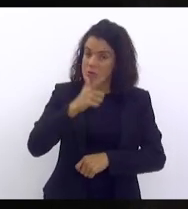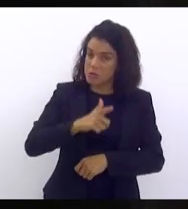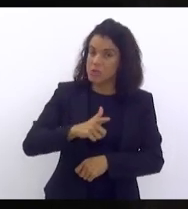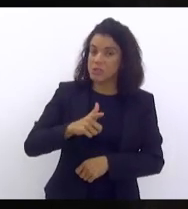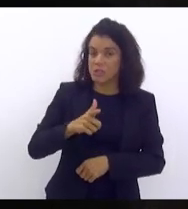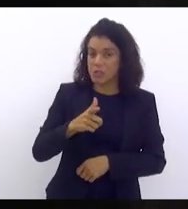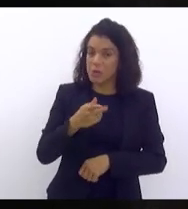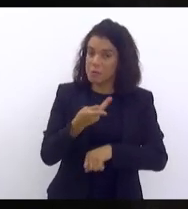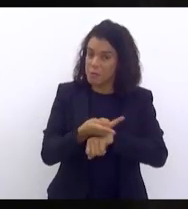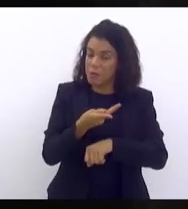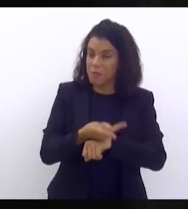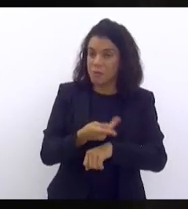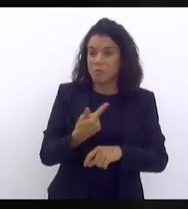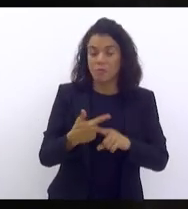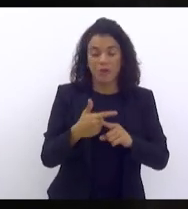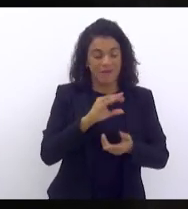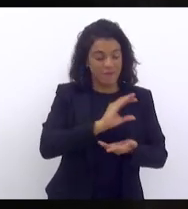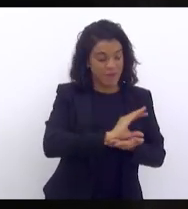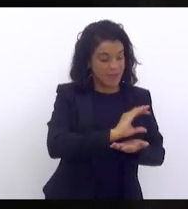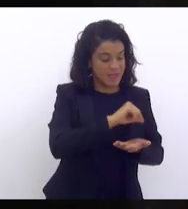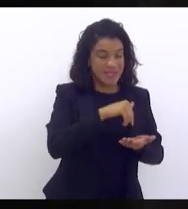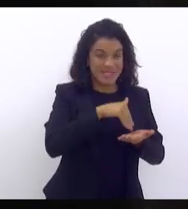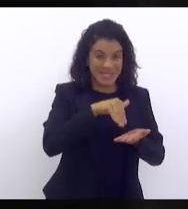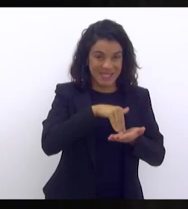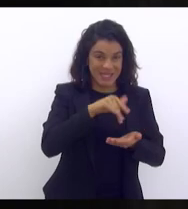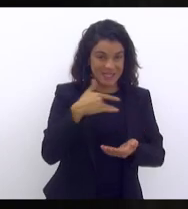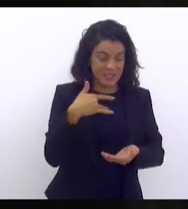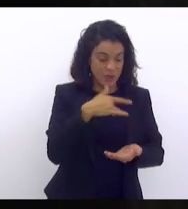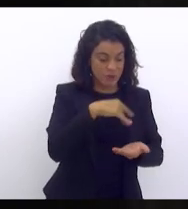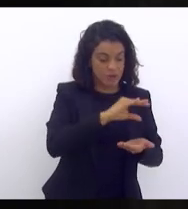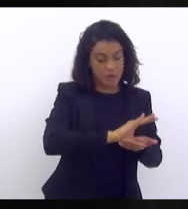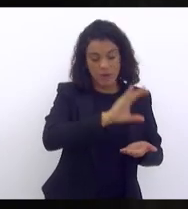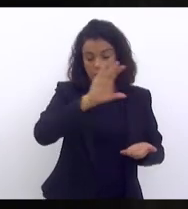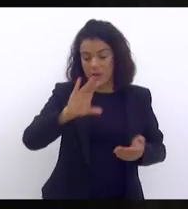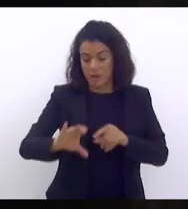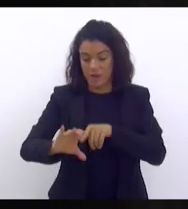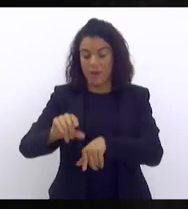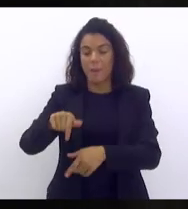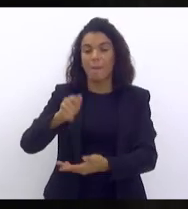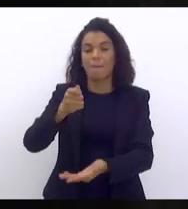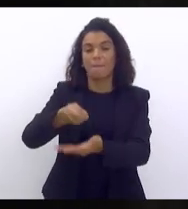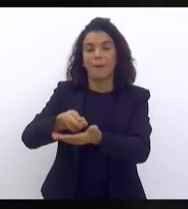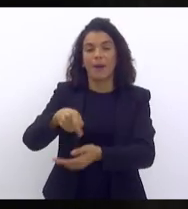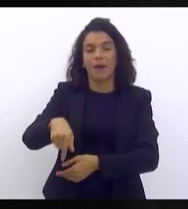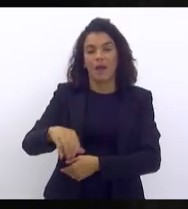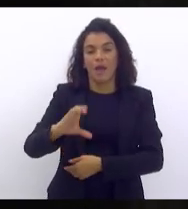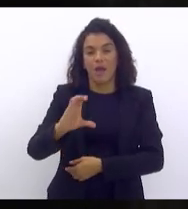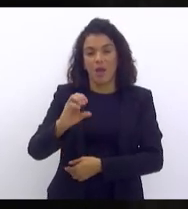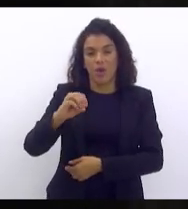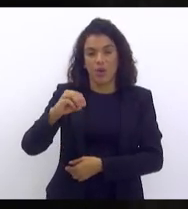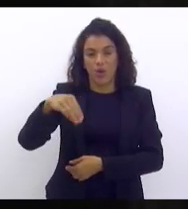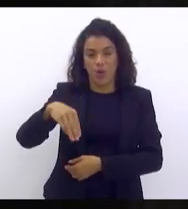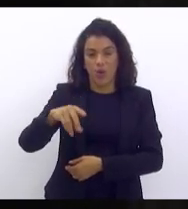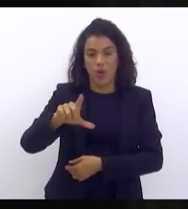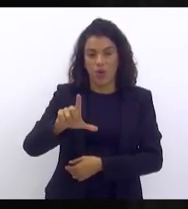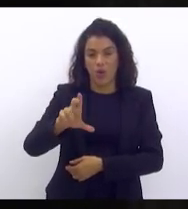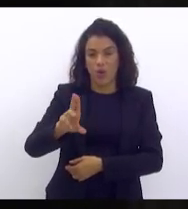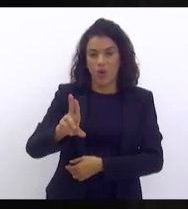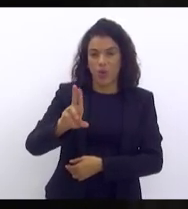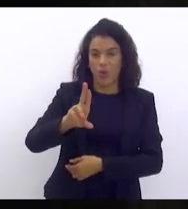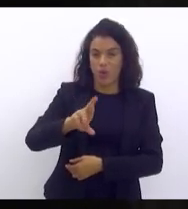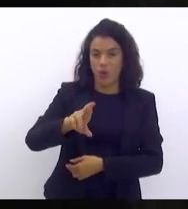vem da Secretaria de Saúde, ela paga a Colurb para a Colurb fazer o pagamento para eles. Eu acredito que eles vão ser